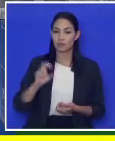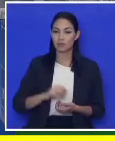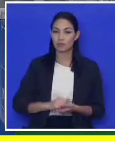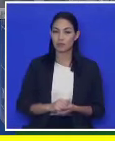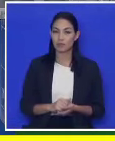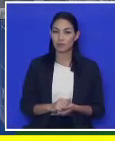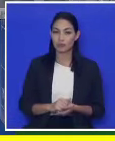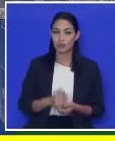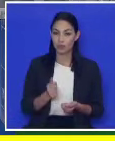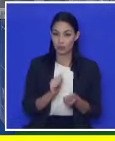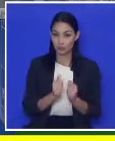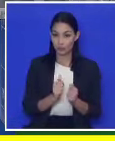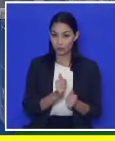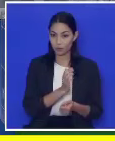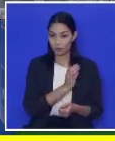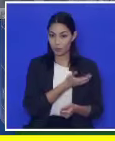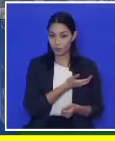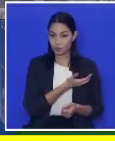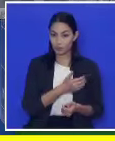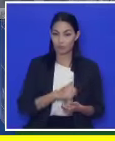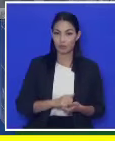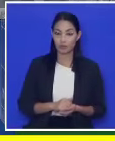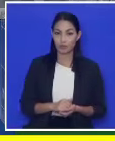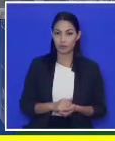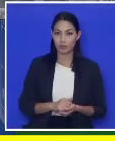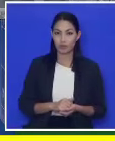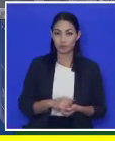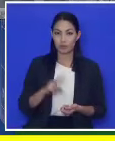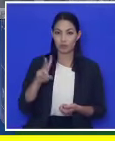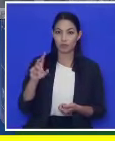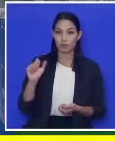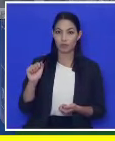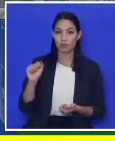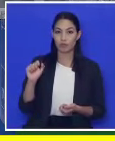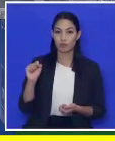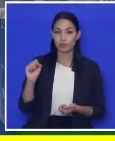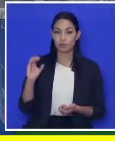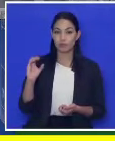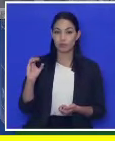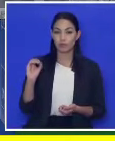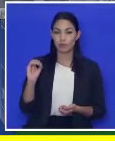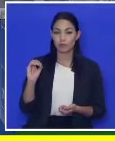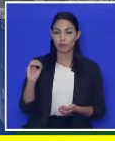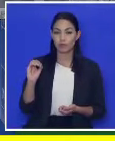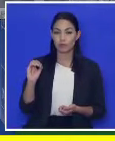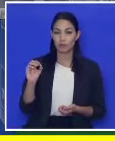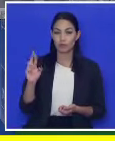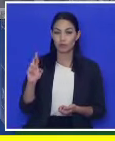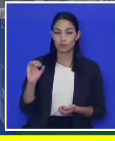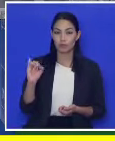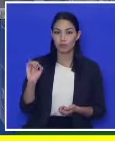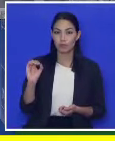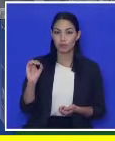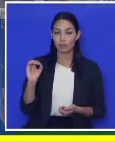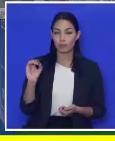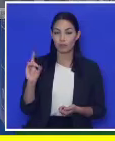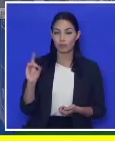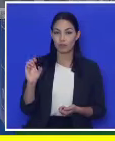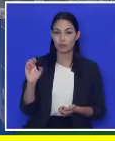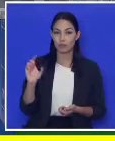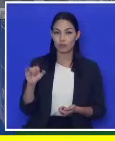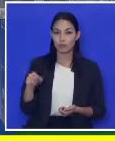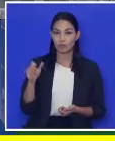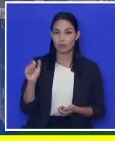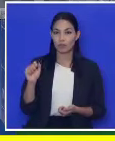75. E o time do coração é Vasco da Gama, do Rio de Janeiro. Vasco da Gama, do